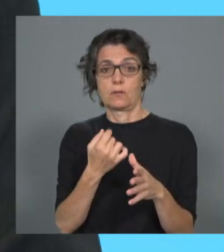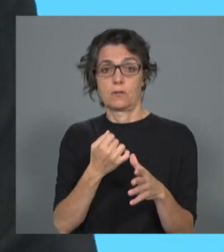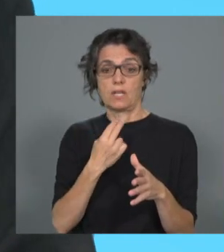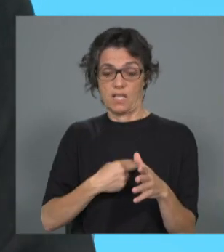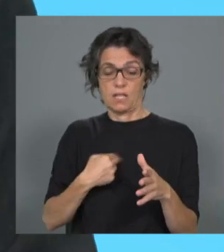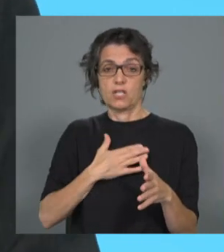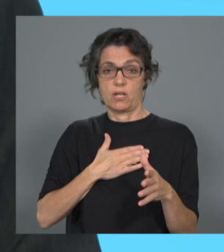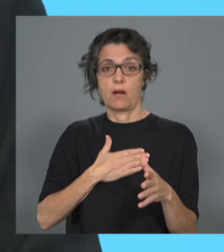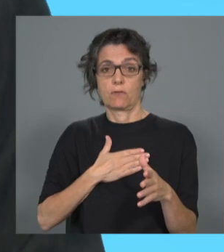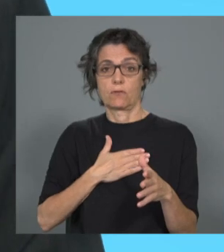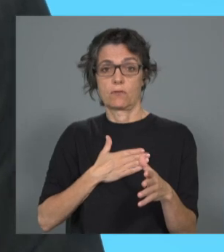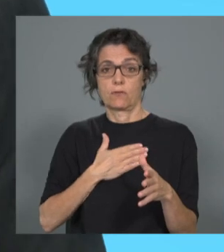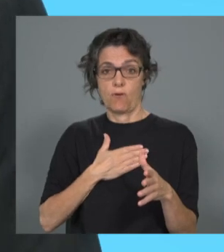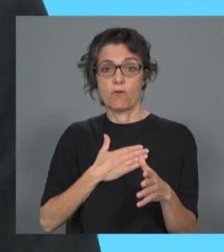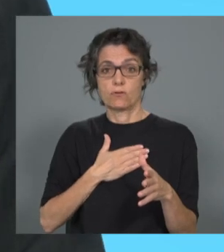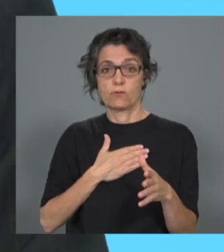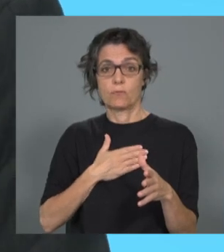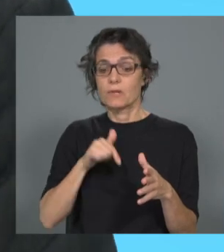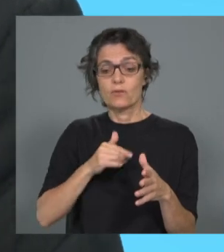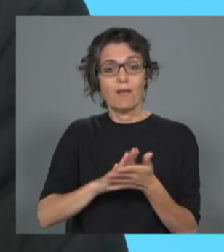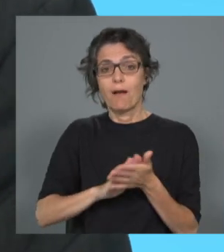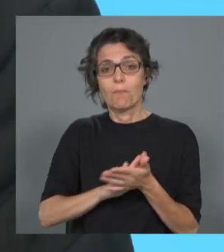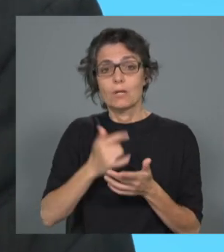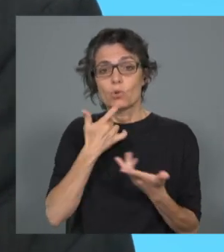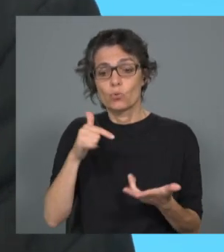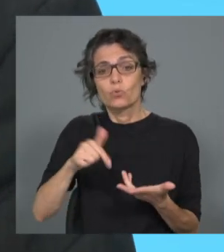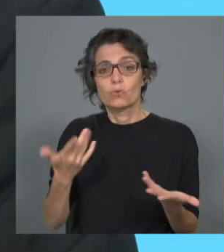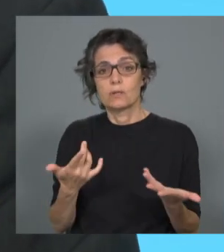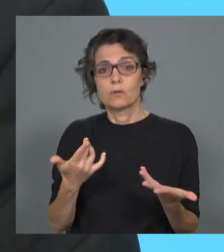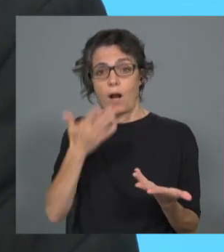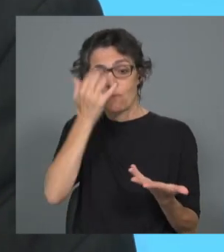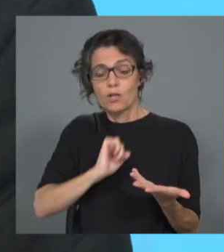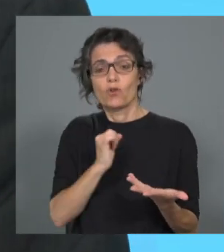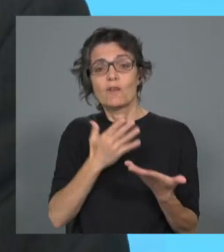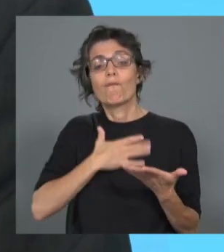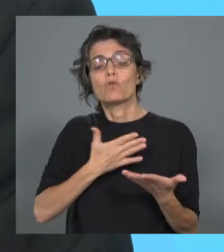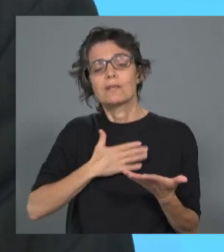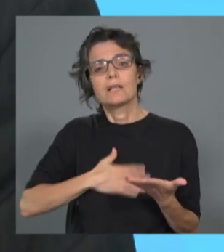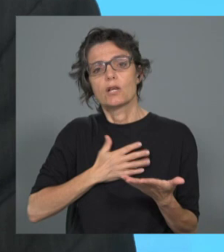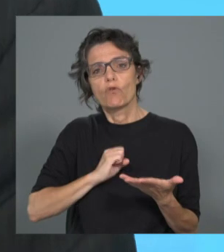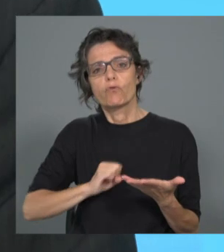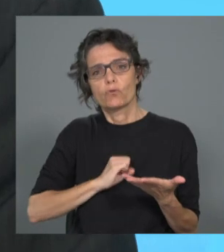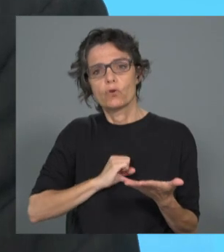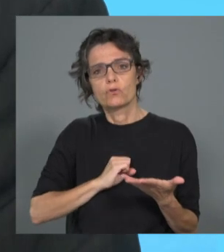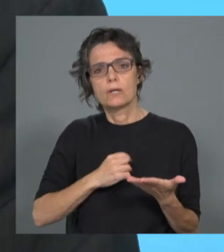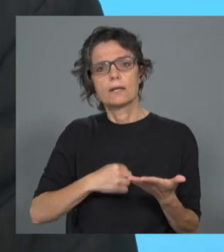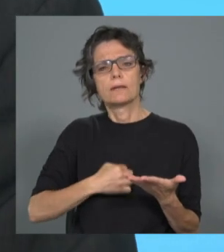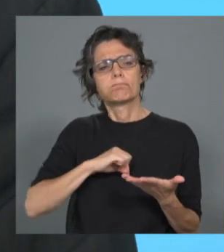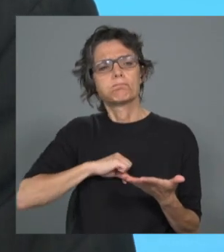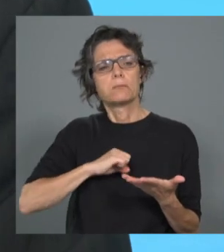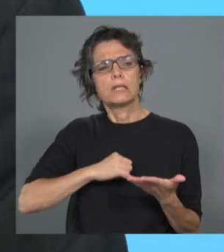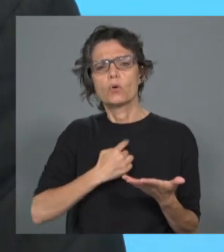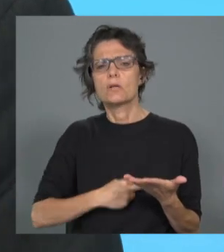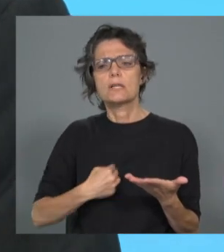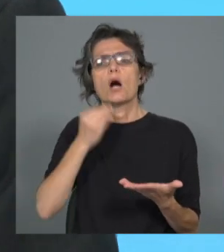porque essa é a base de tudo, quer dizer, a raiz de tudo isto é, no fundo, o grau de consciência cristã e o sentido da